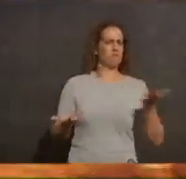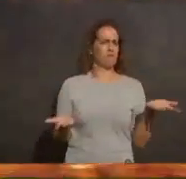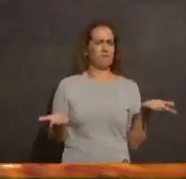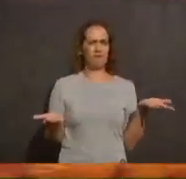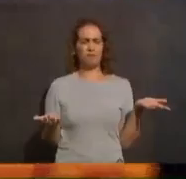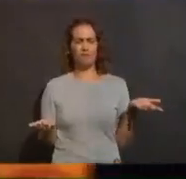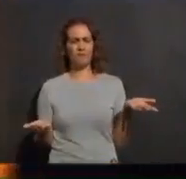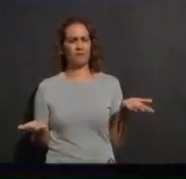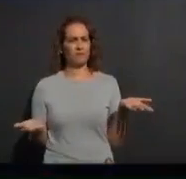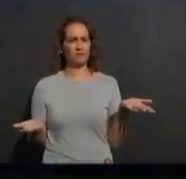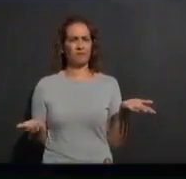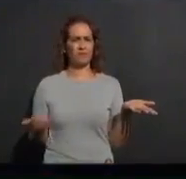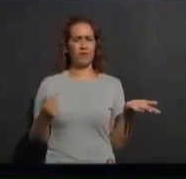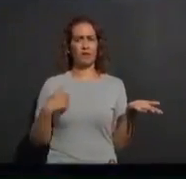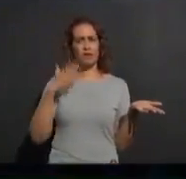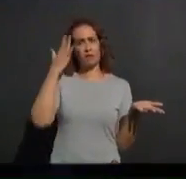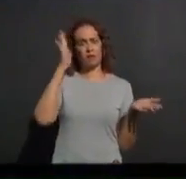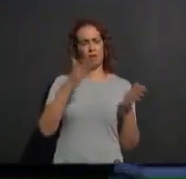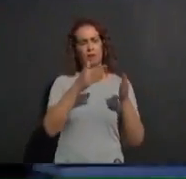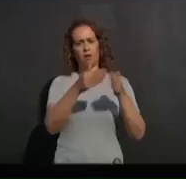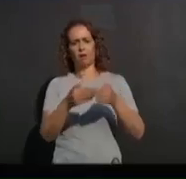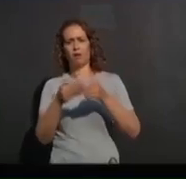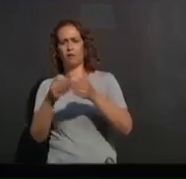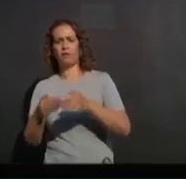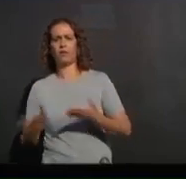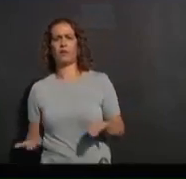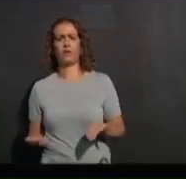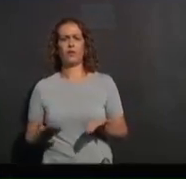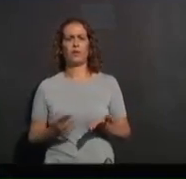Eu nem sabia que eu tinha navio, nem que eu tinha carroça.